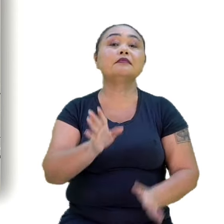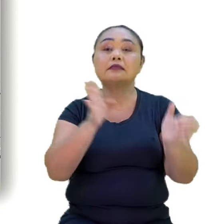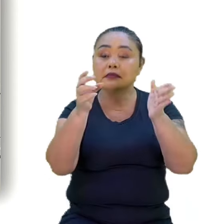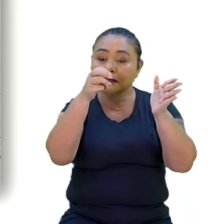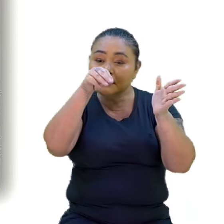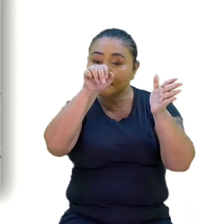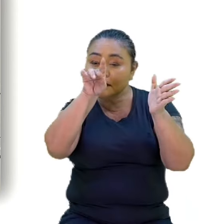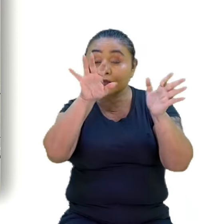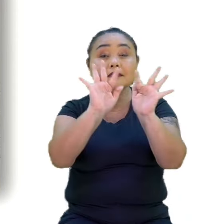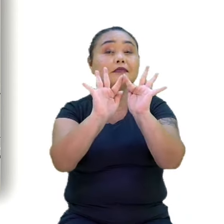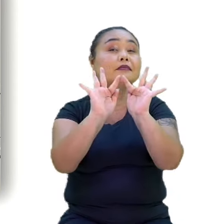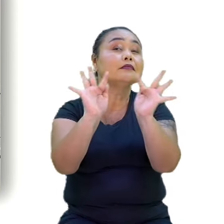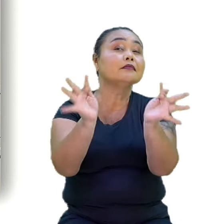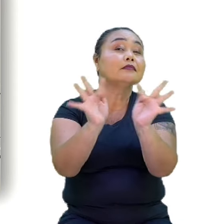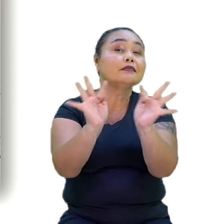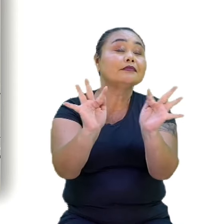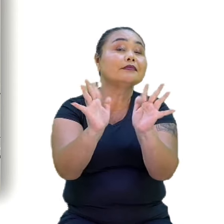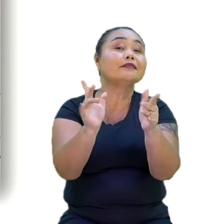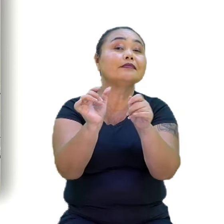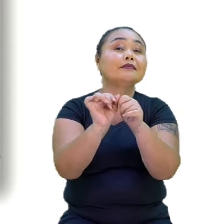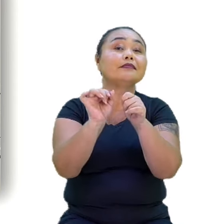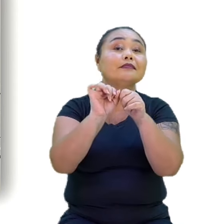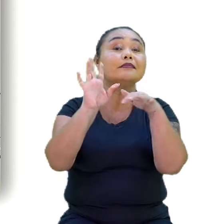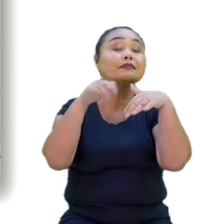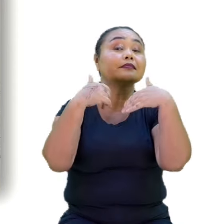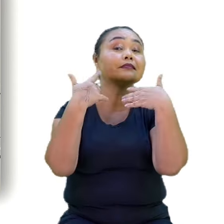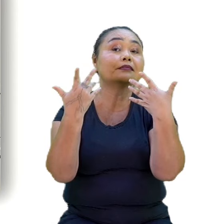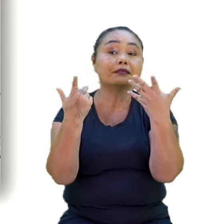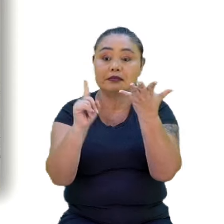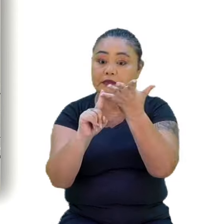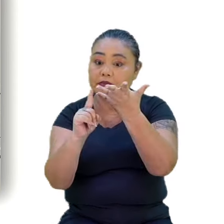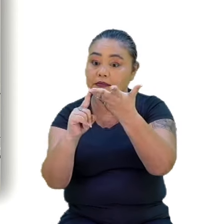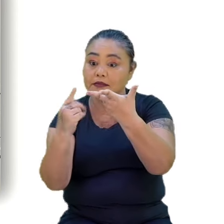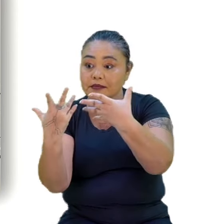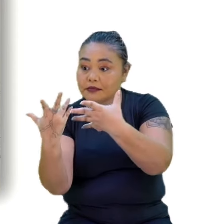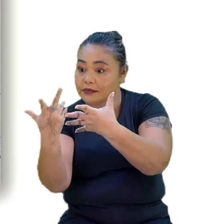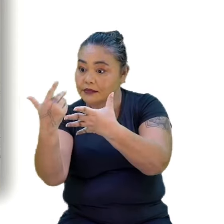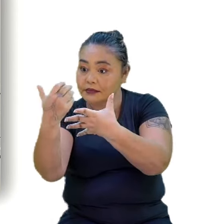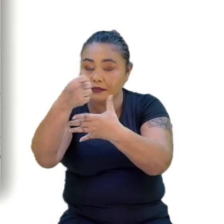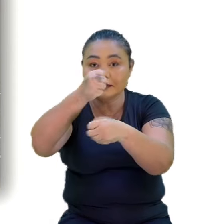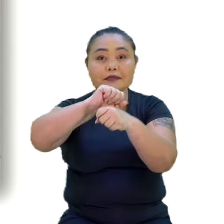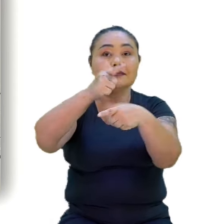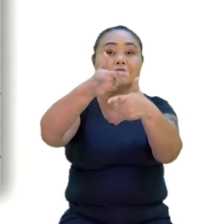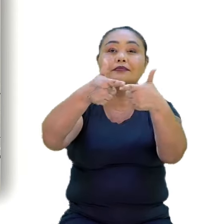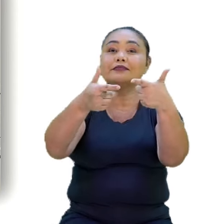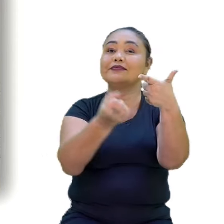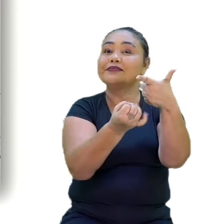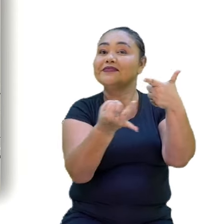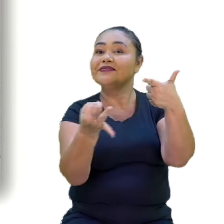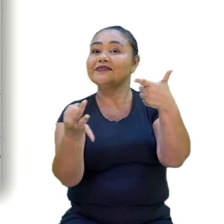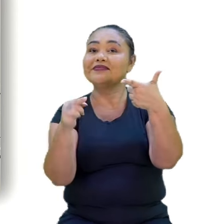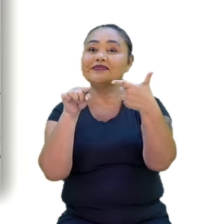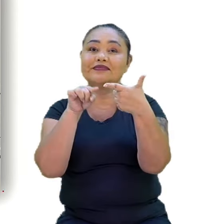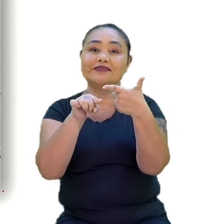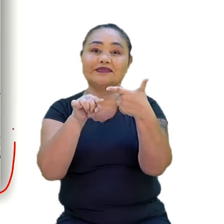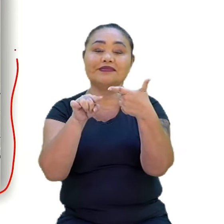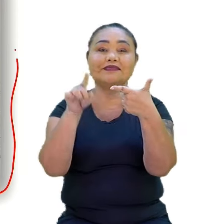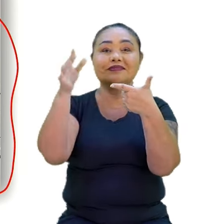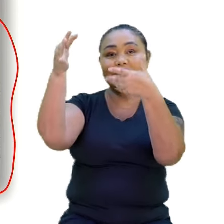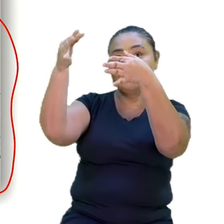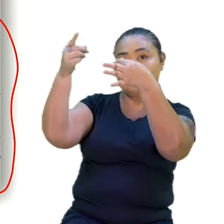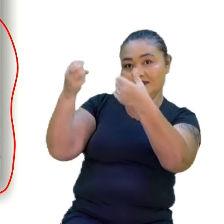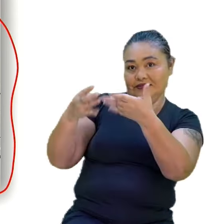simples ó média aritmética simples ou seja soma tudo e divide pela a quantidade aqui fala o detalhe da mediana